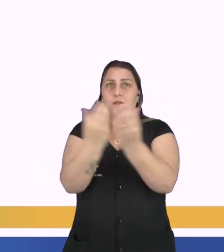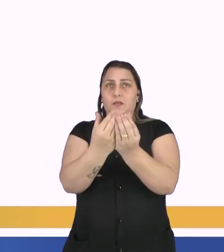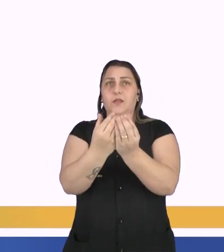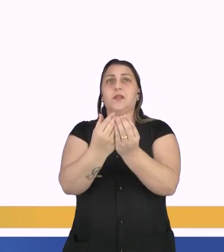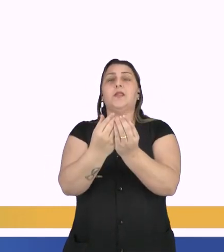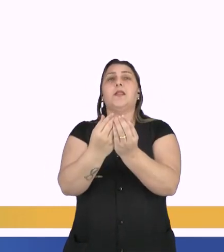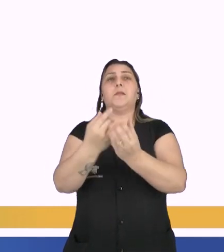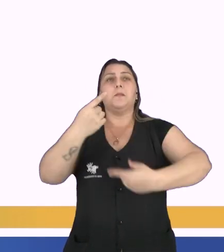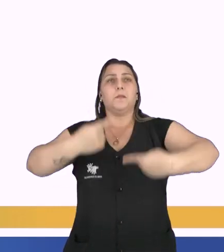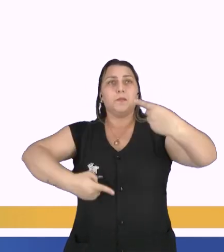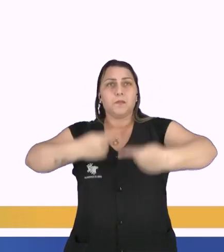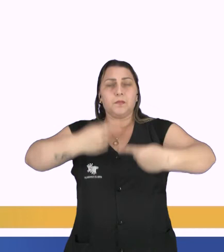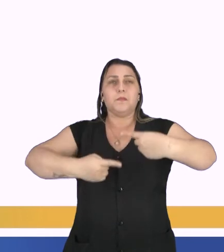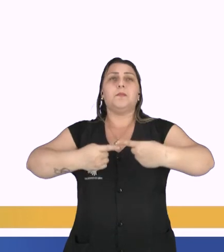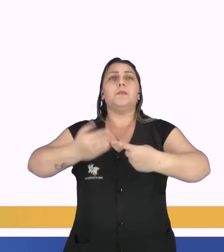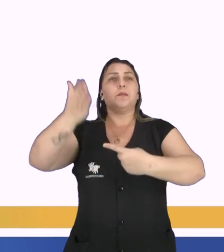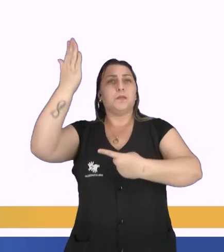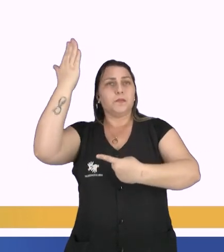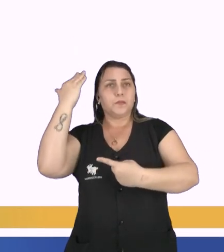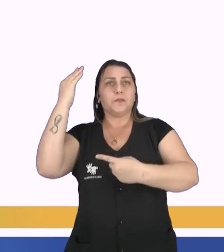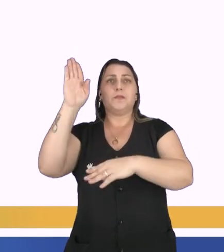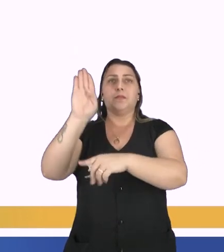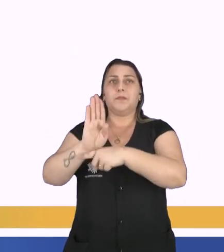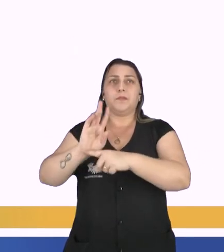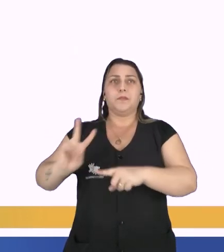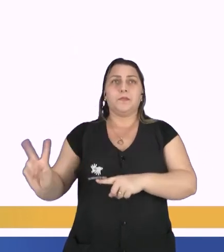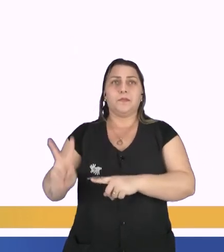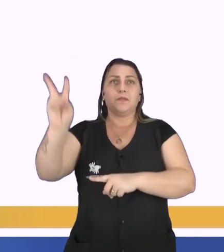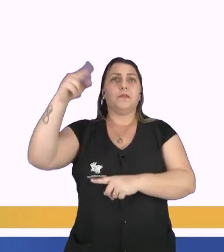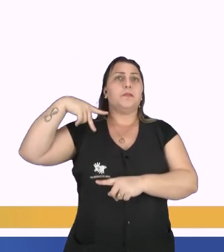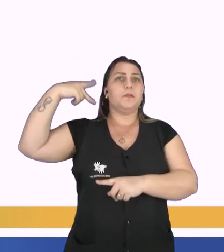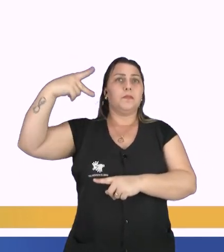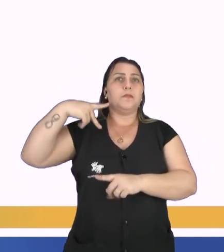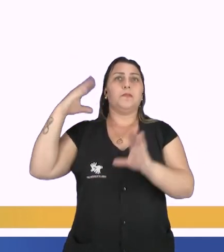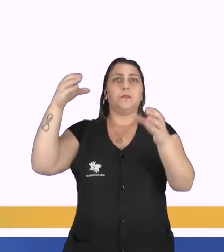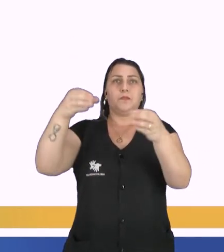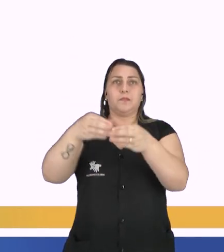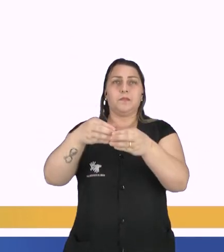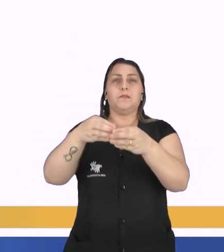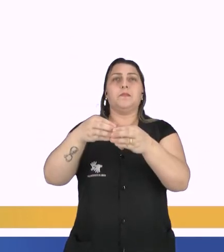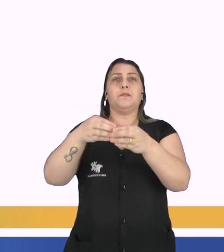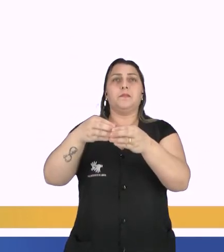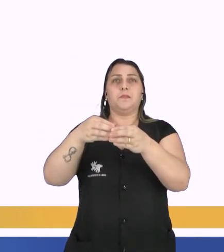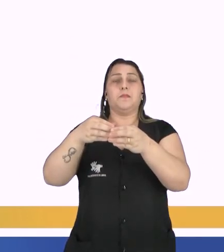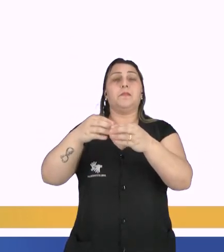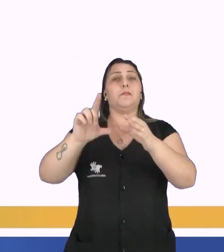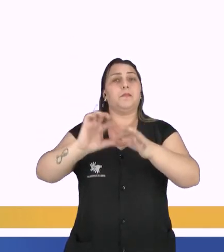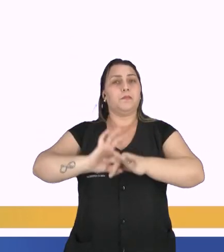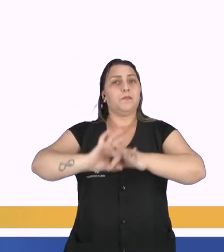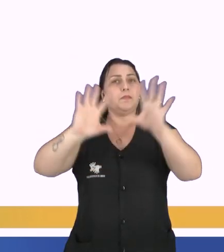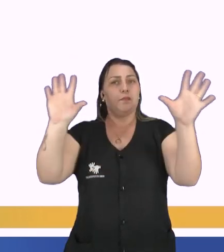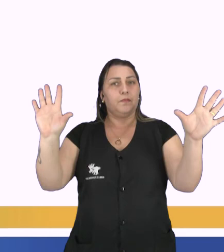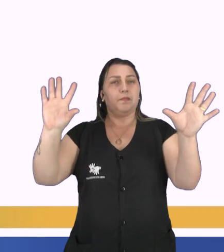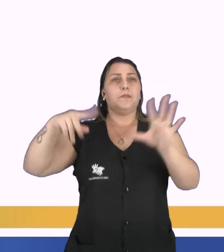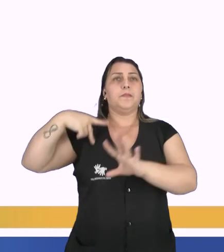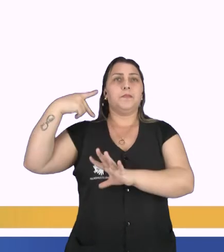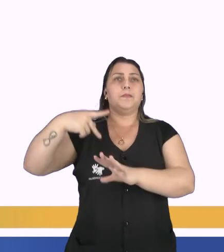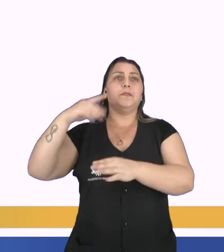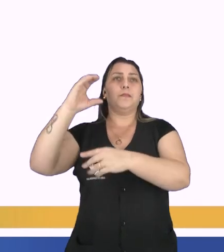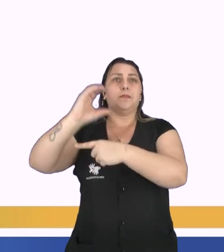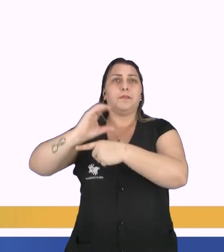as forças políticas da época. B. A vitória parlamentar do bloco partidário